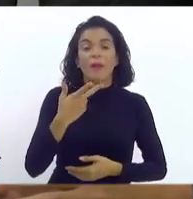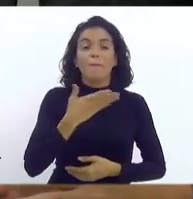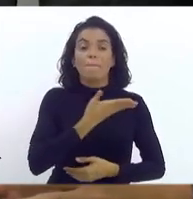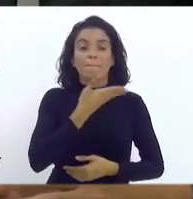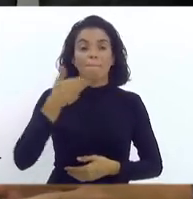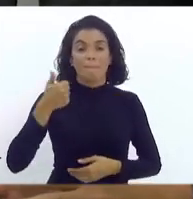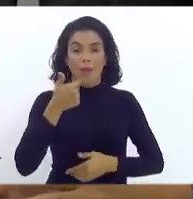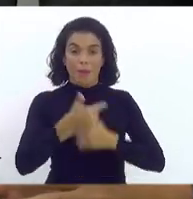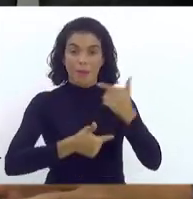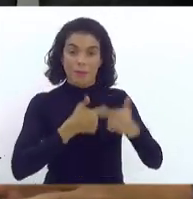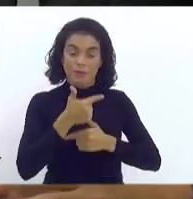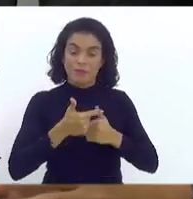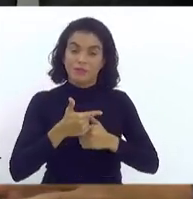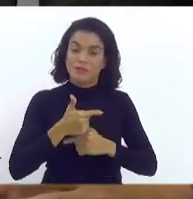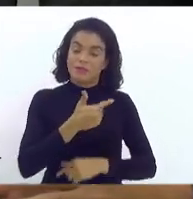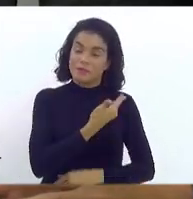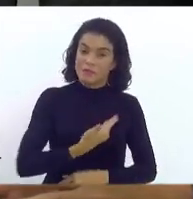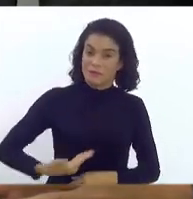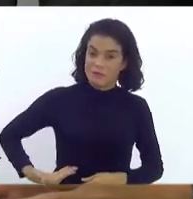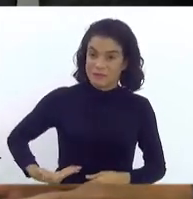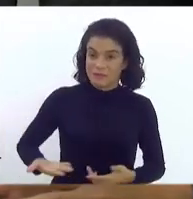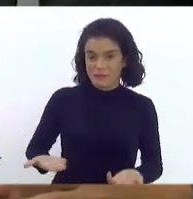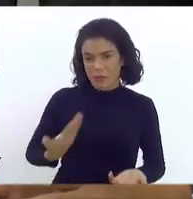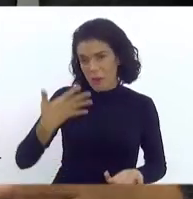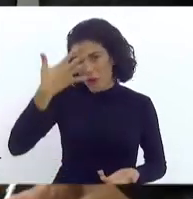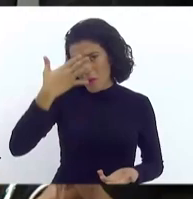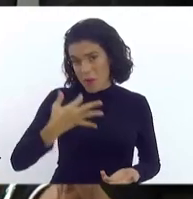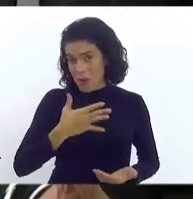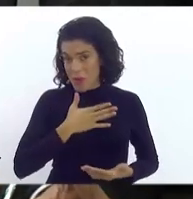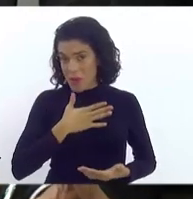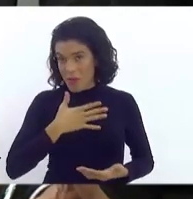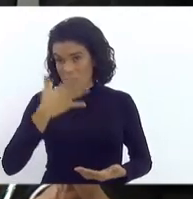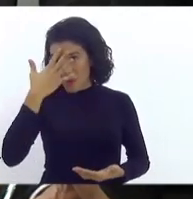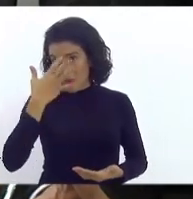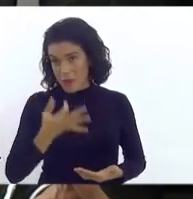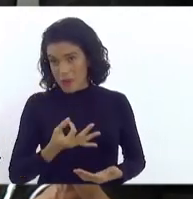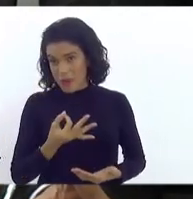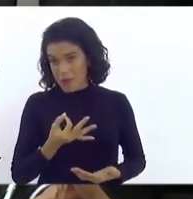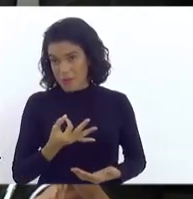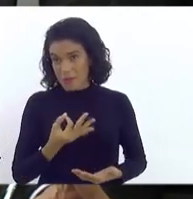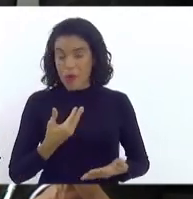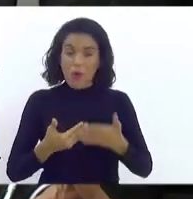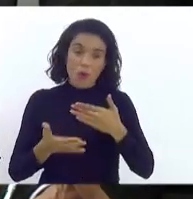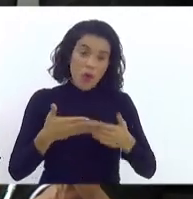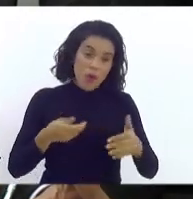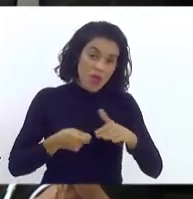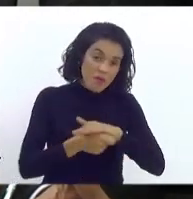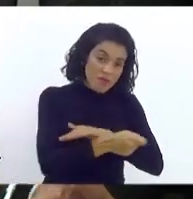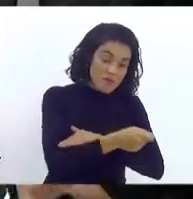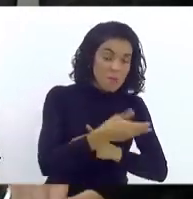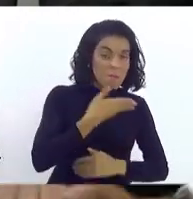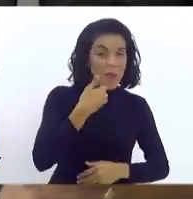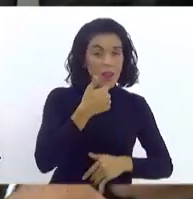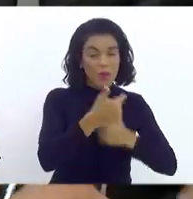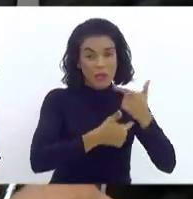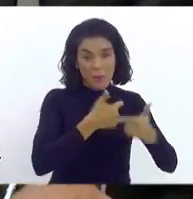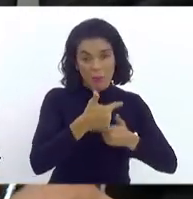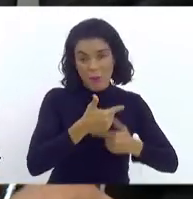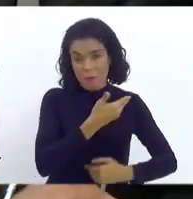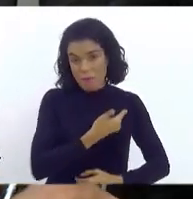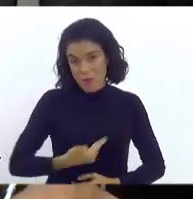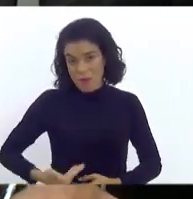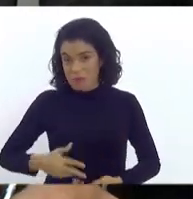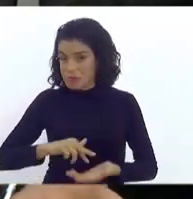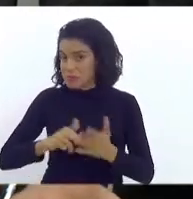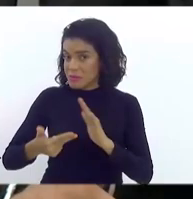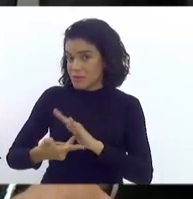serviço público. Então, entendo que a gente fazer qualquer investimento que melhore a qualidade do serviço público, eles